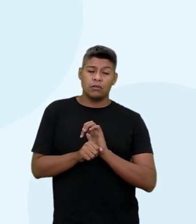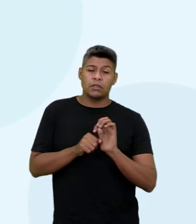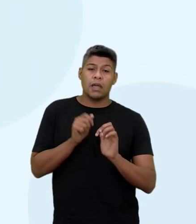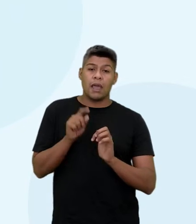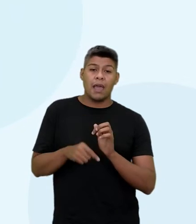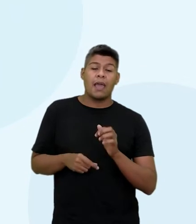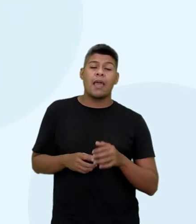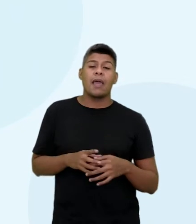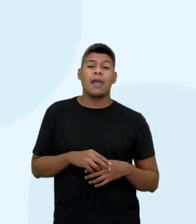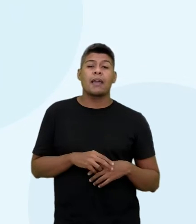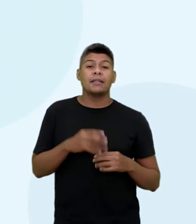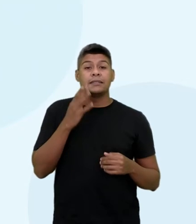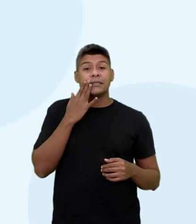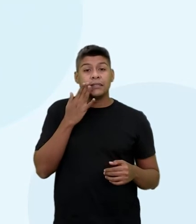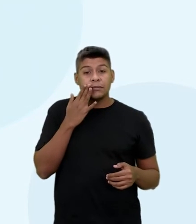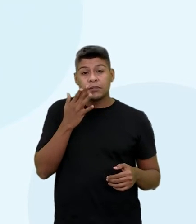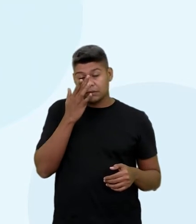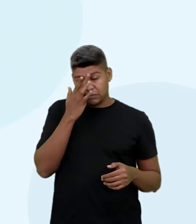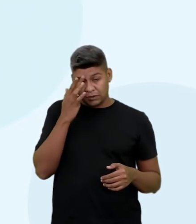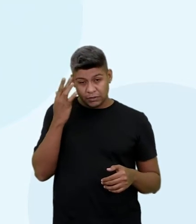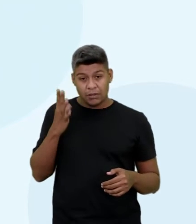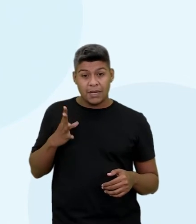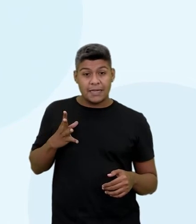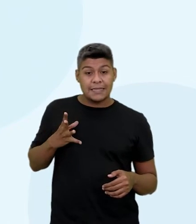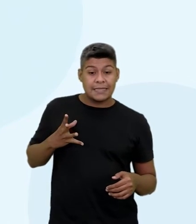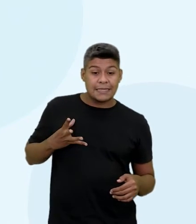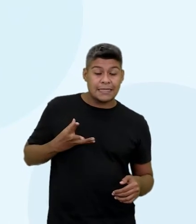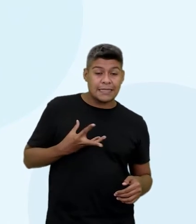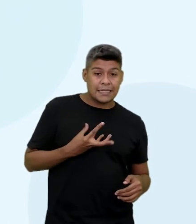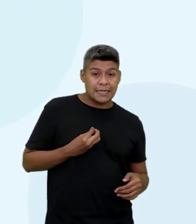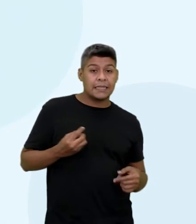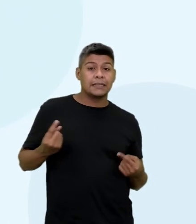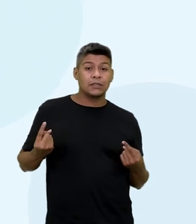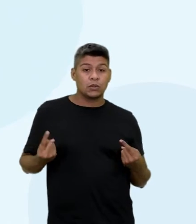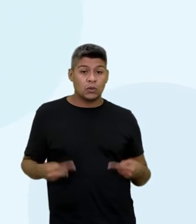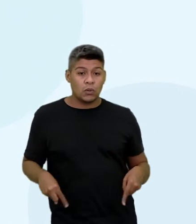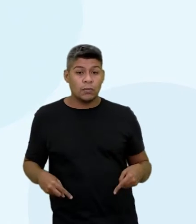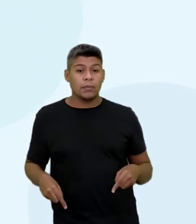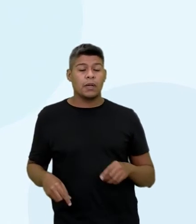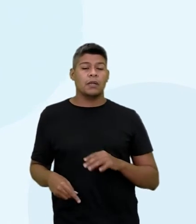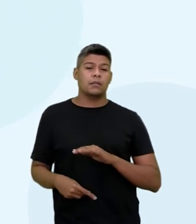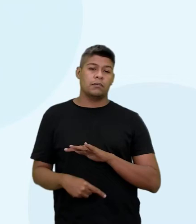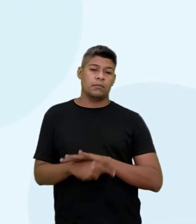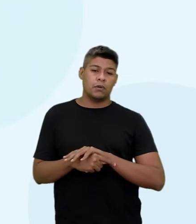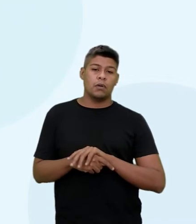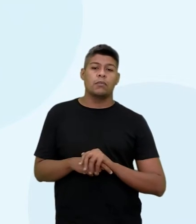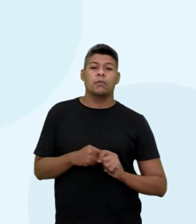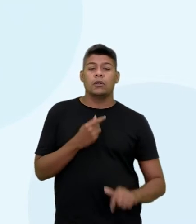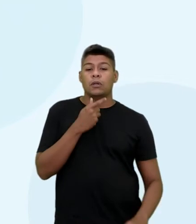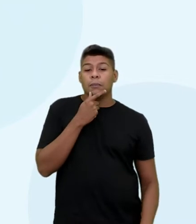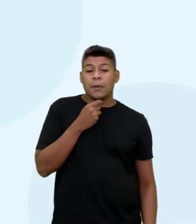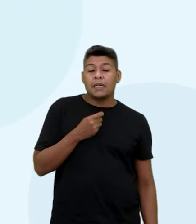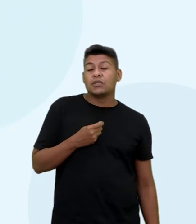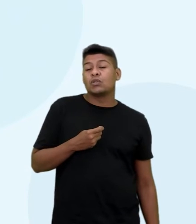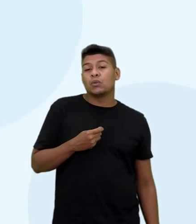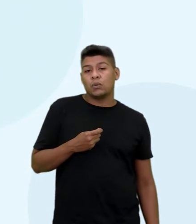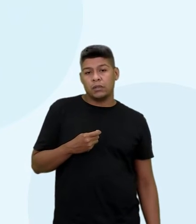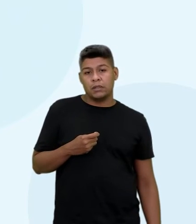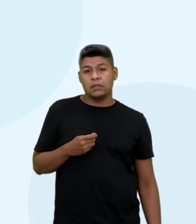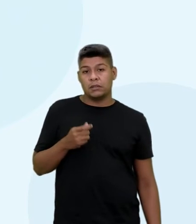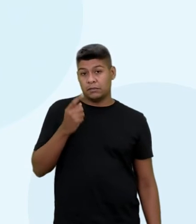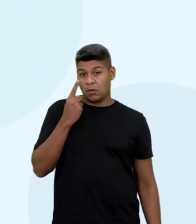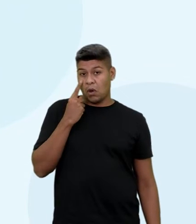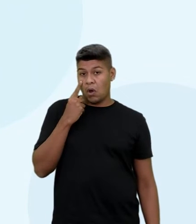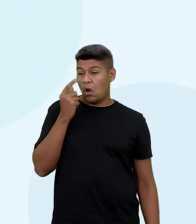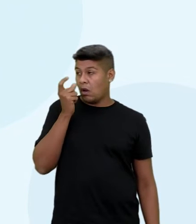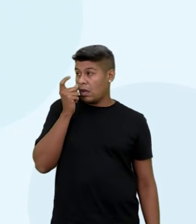origem, sabemos de casos de atletas transgêneros que competem em eventos da categoria masculino. Olha só que interessante,